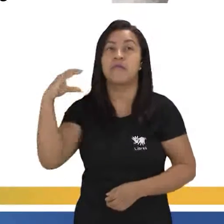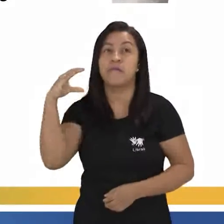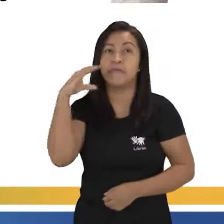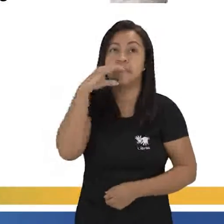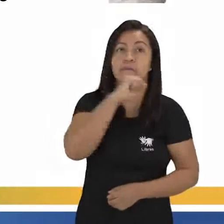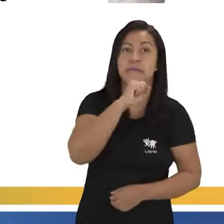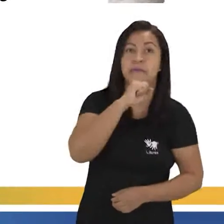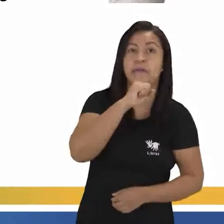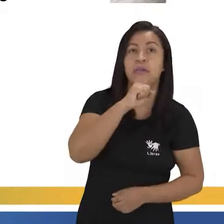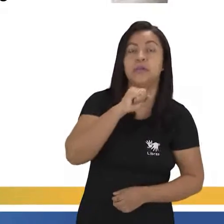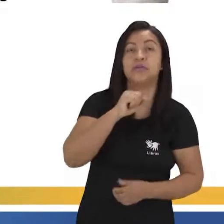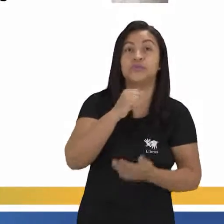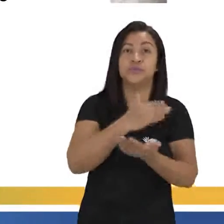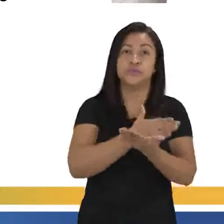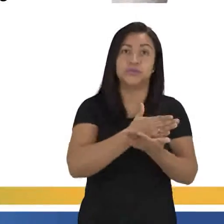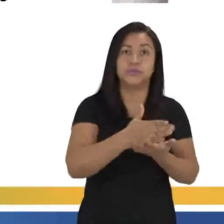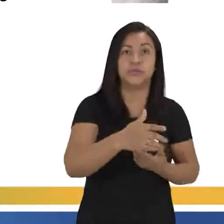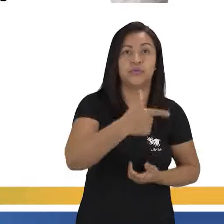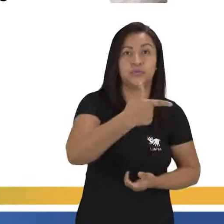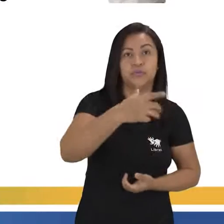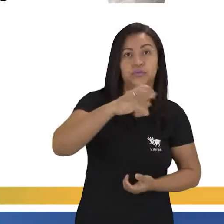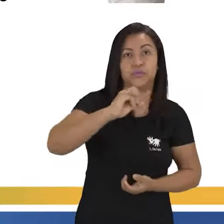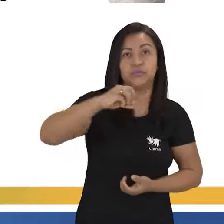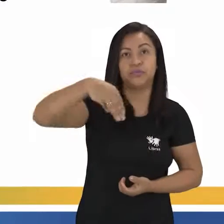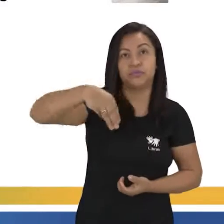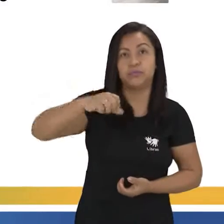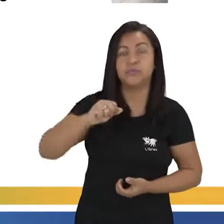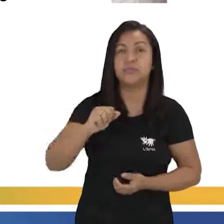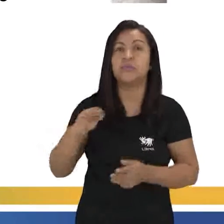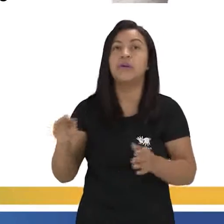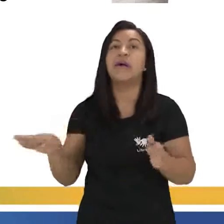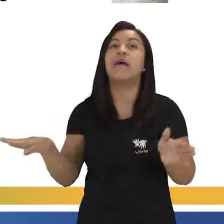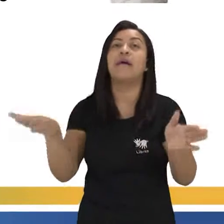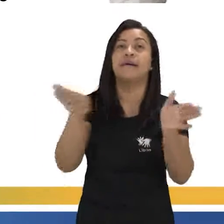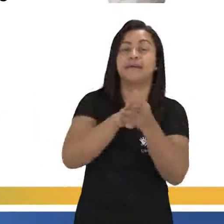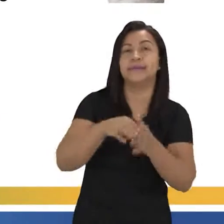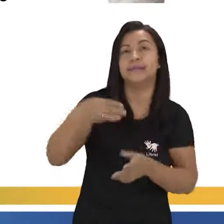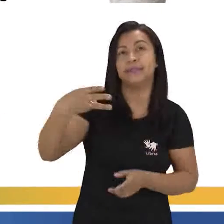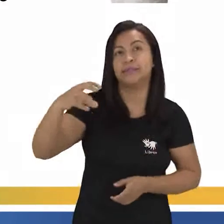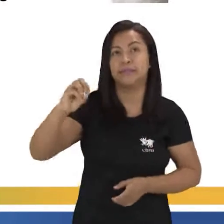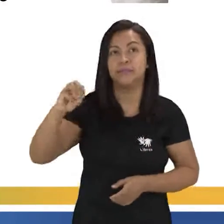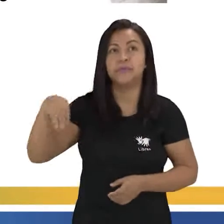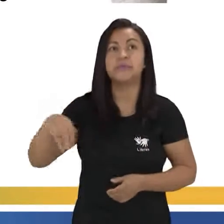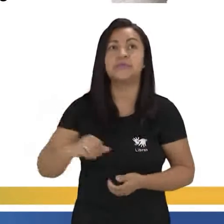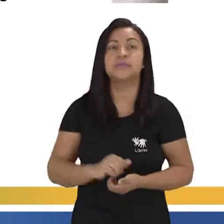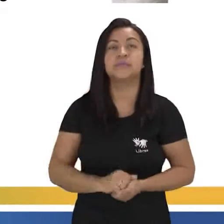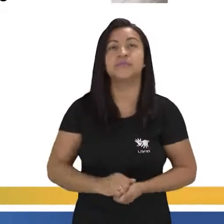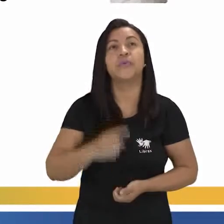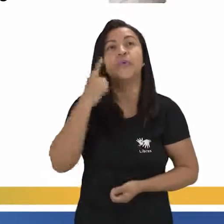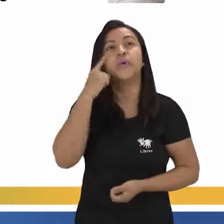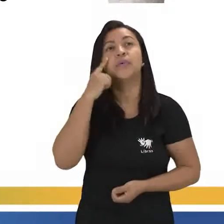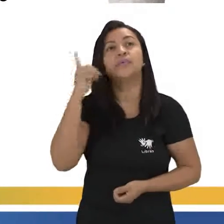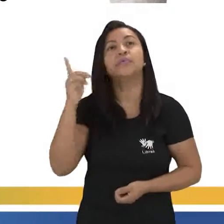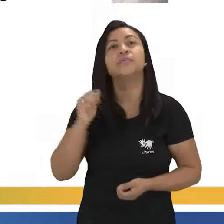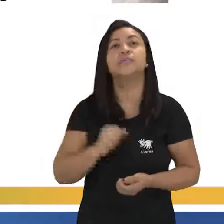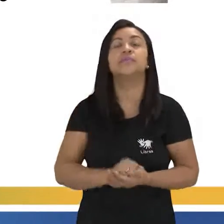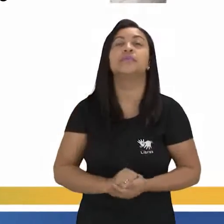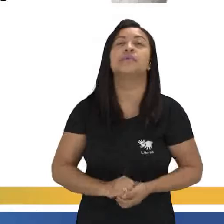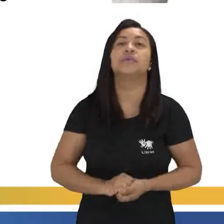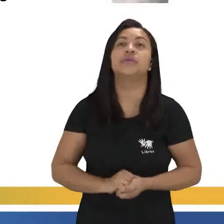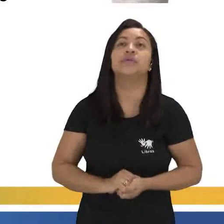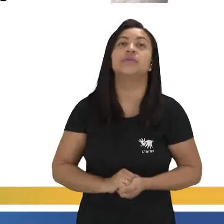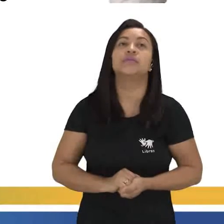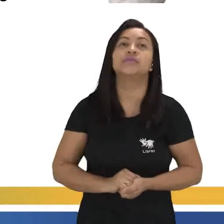por segundo. Então observem que há a variação da velocidade final e a velocidade inicial e nós temos a massa do veículo que é 800